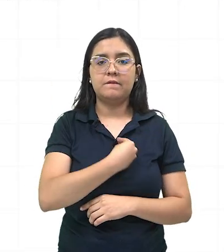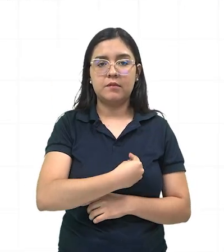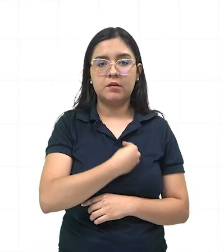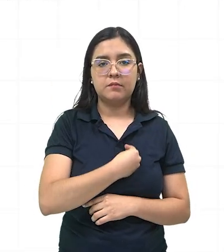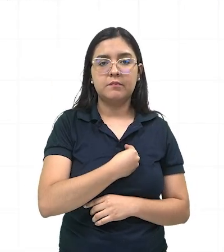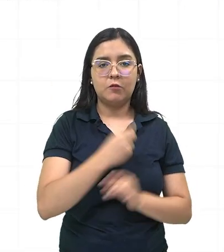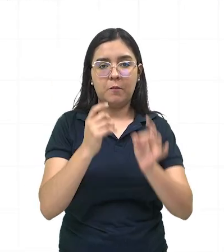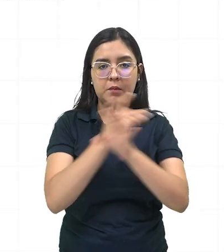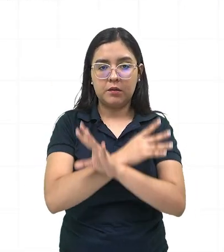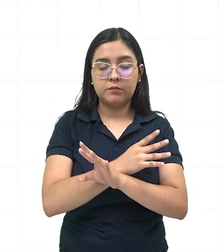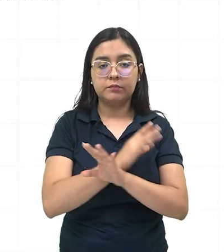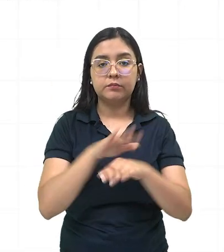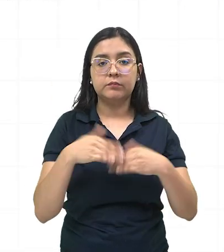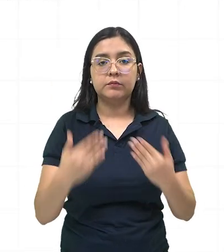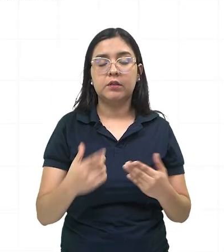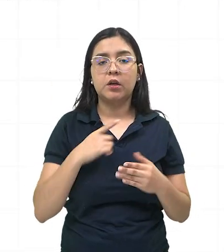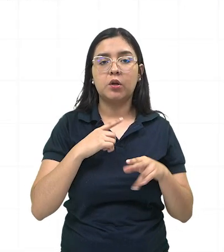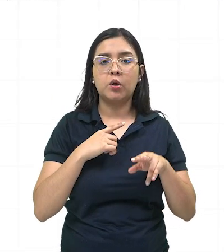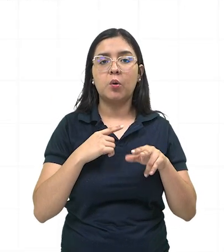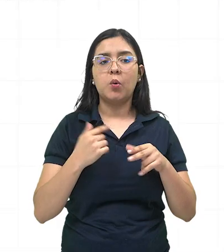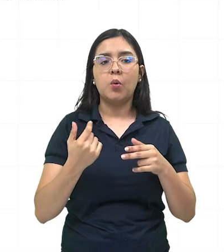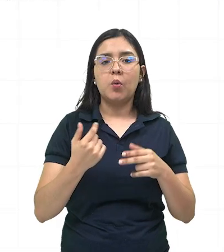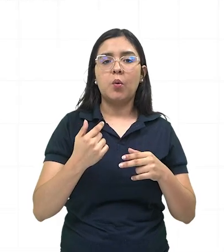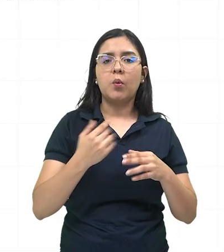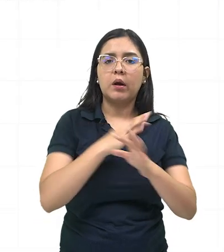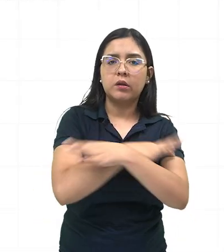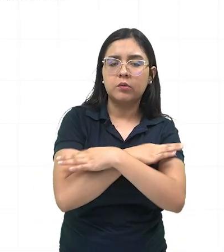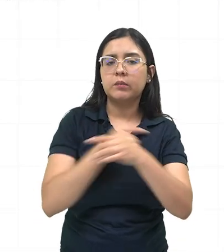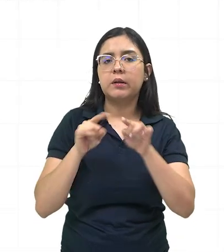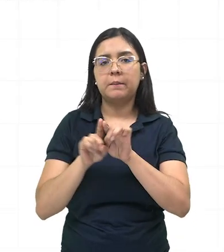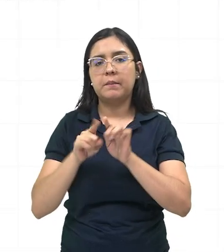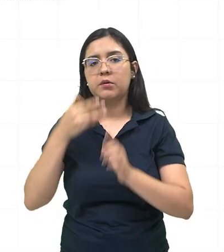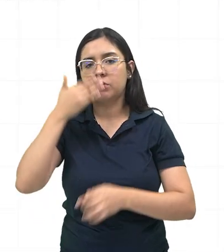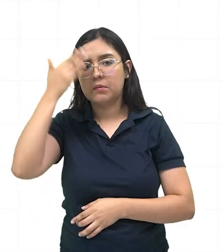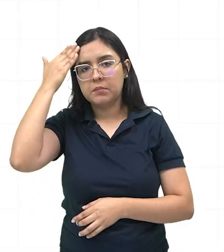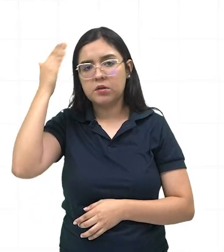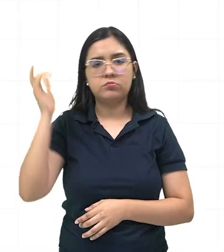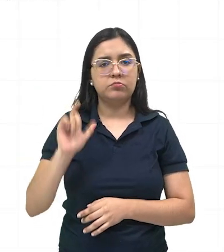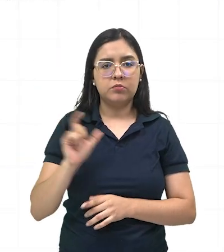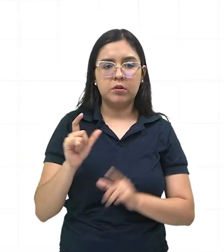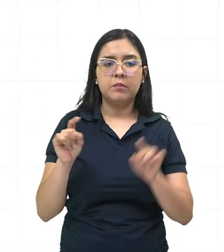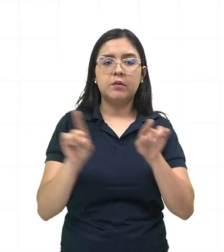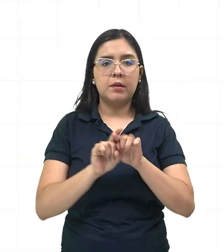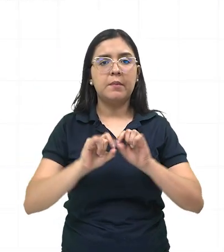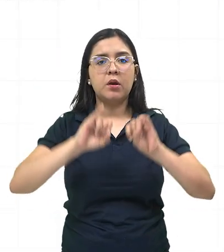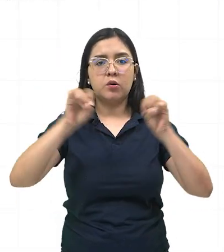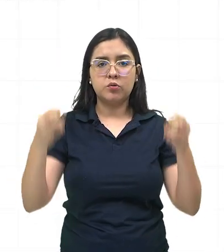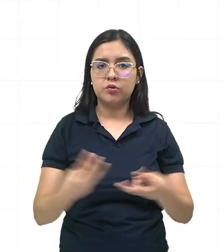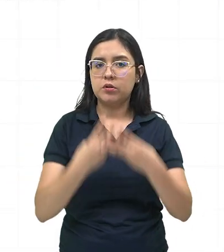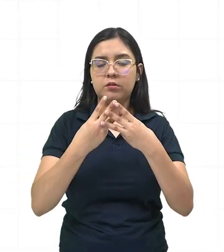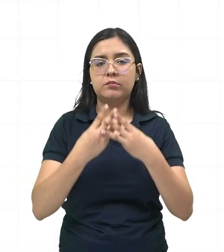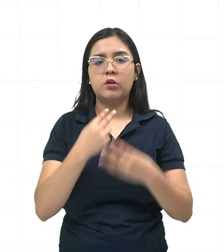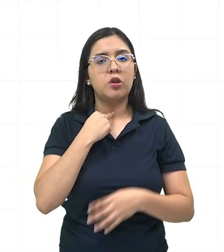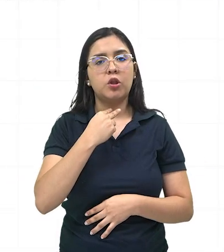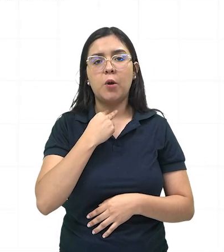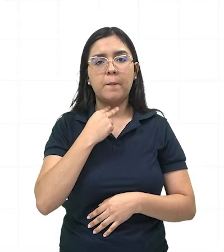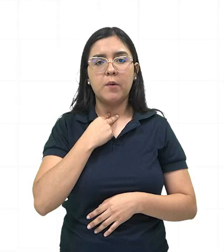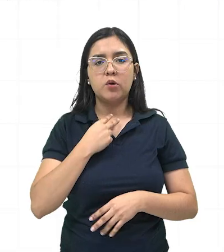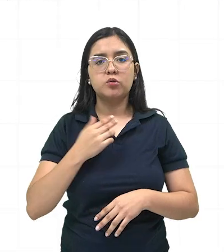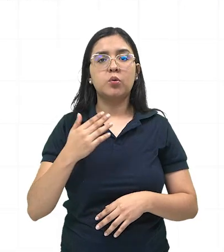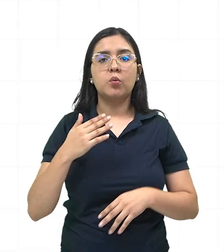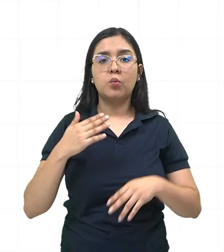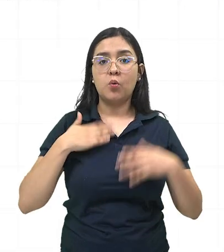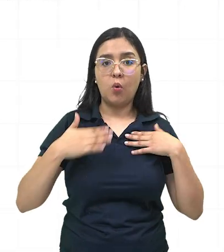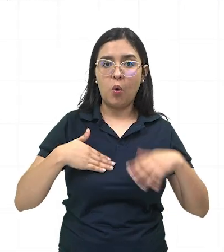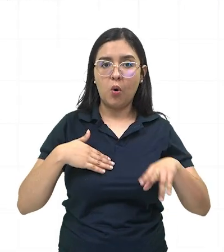é interessante que nem o candomblé, nem o islamismo e nem o judaísmo permite a